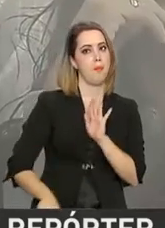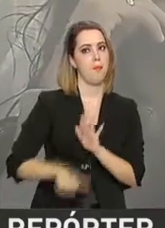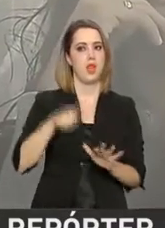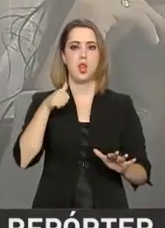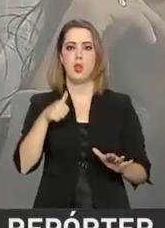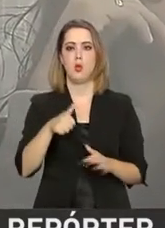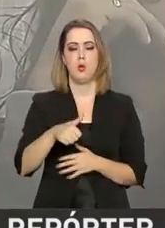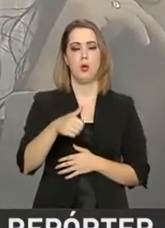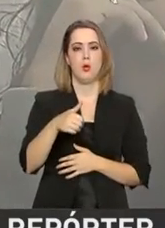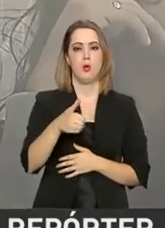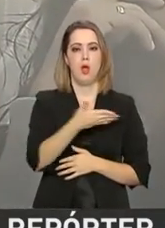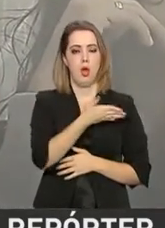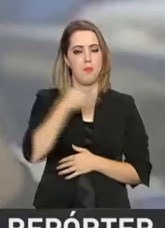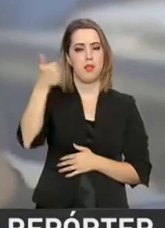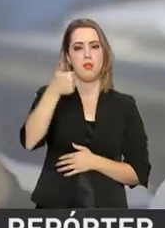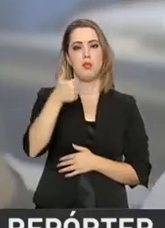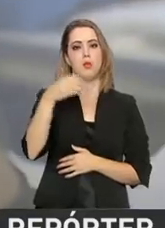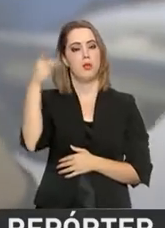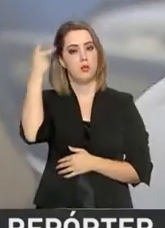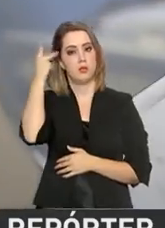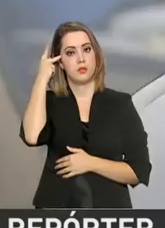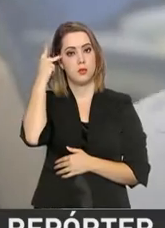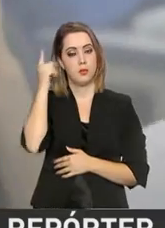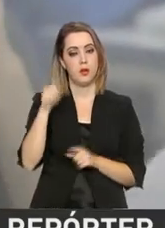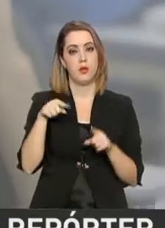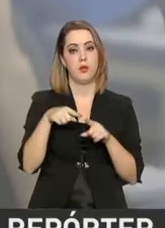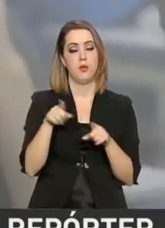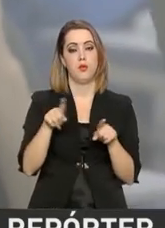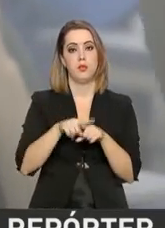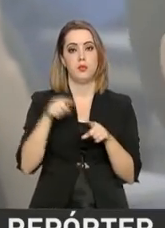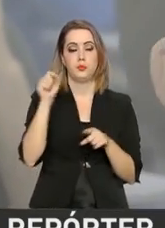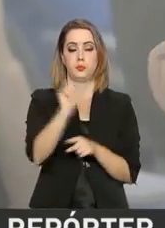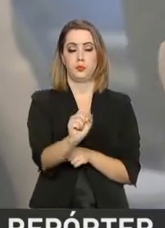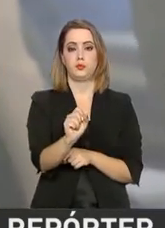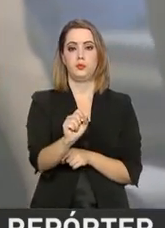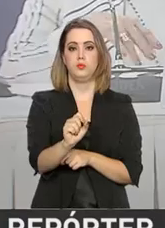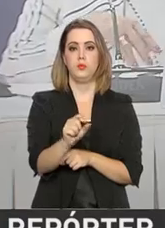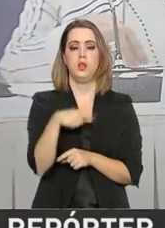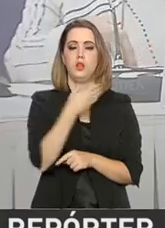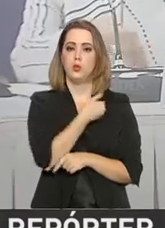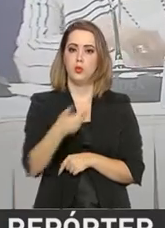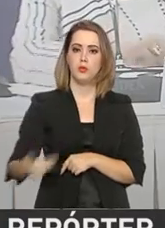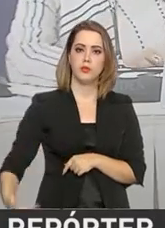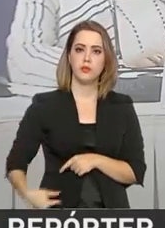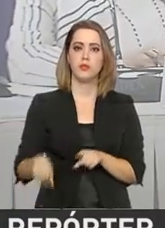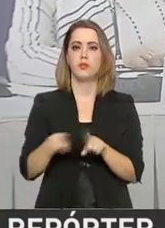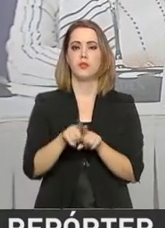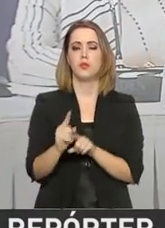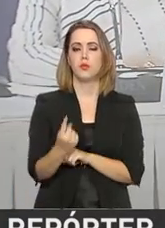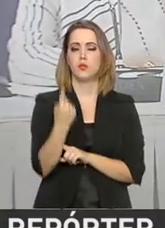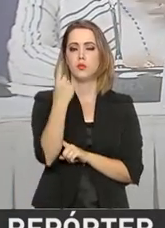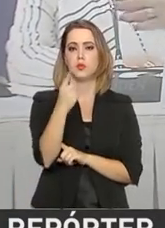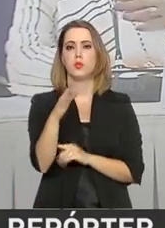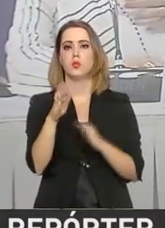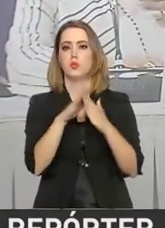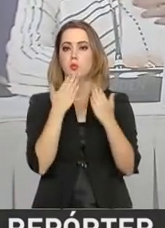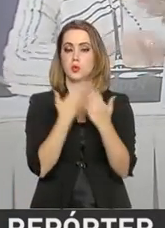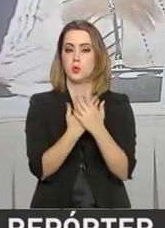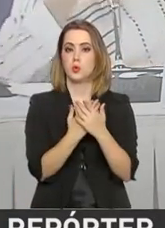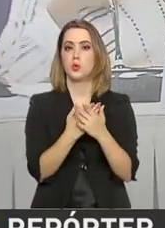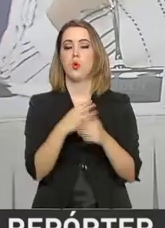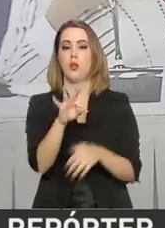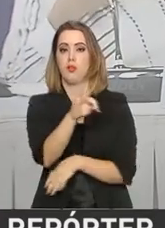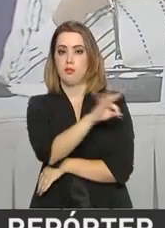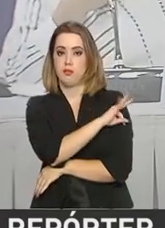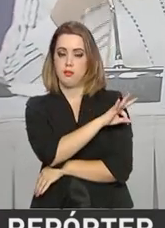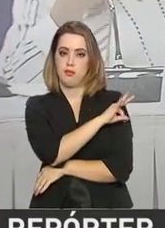as públicas, a maior média foi em uma escola técnica em Minas Gerais. Os resultados do Enem por escola foram divulgados